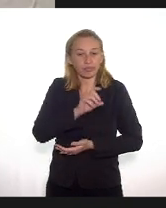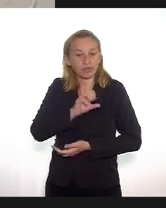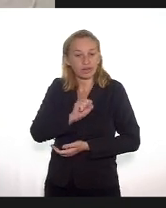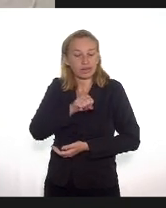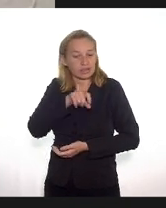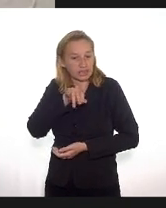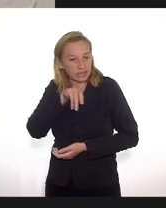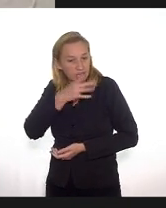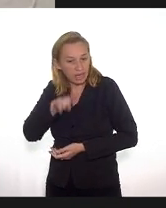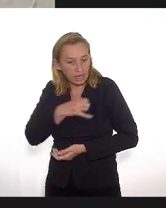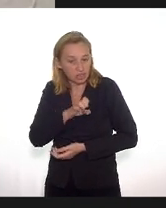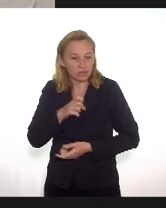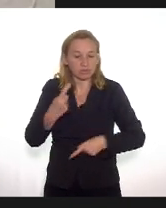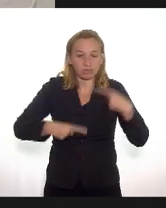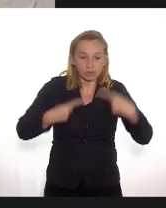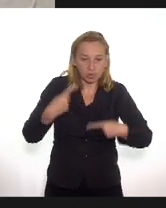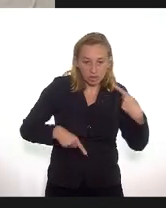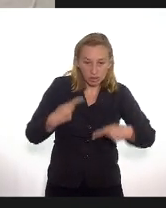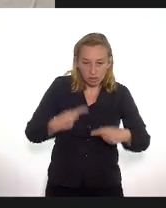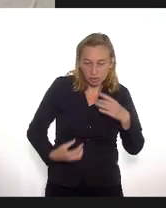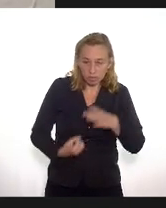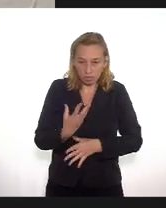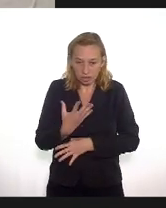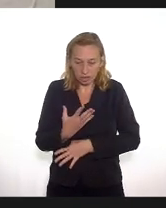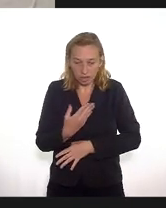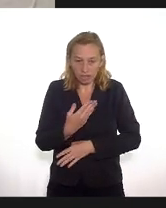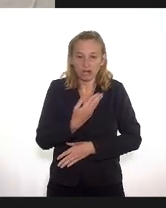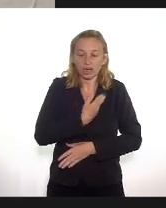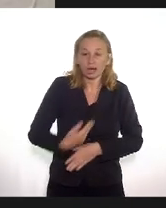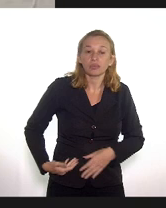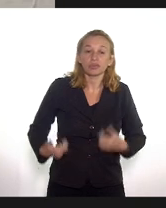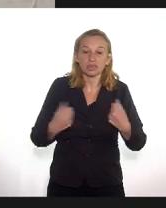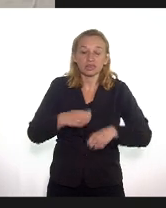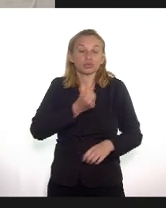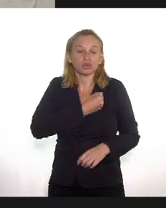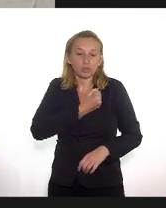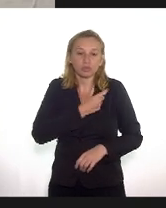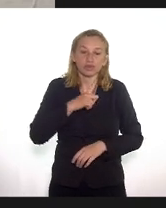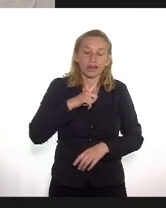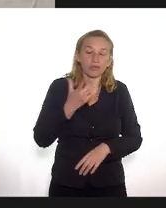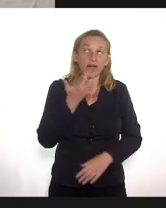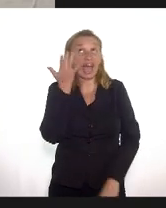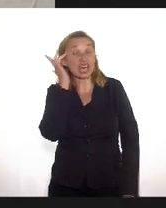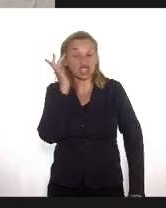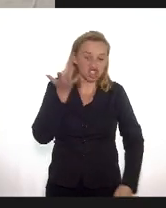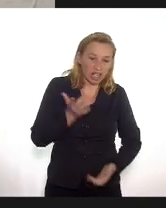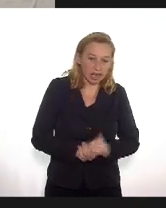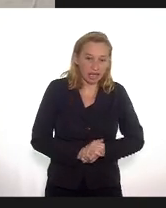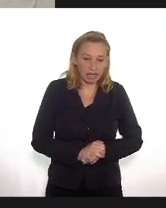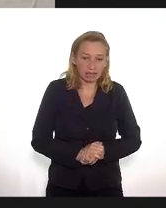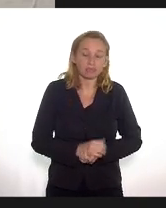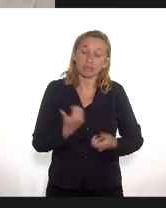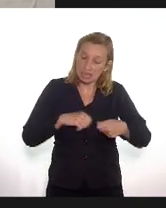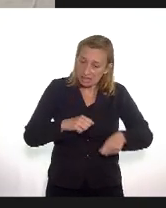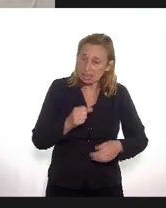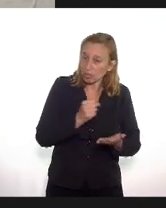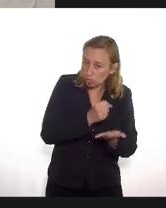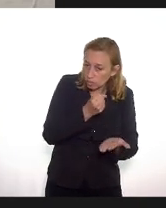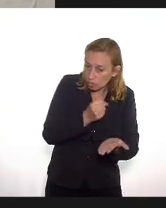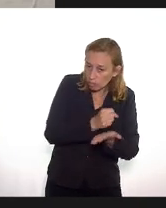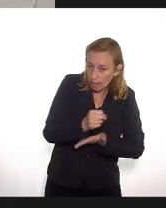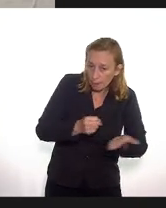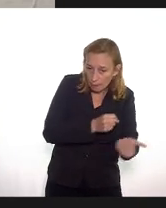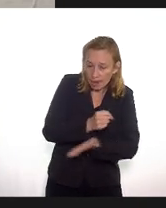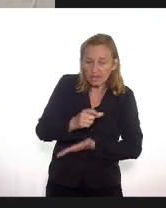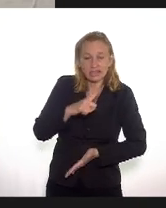gente fazer uma política pública, nós temos que ter dados. Não adianta a gente ficar nos achismos e não ter uma base para conseguir construir